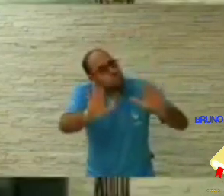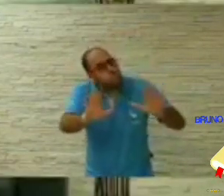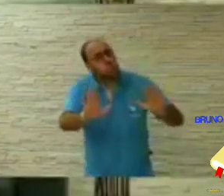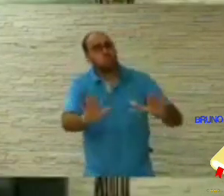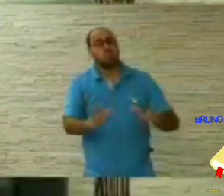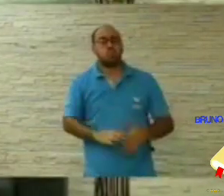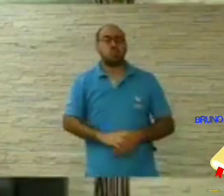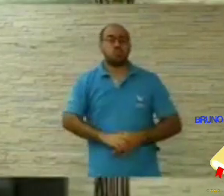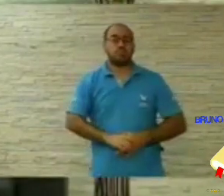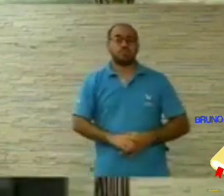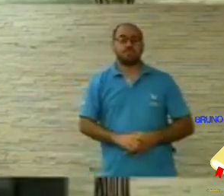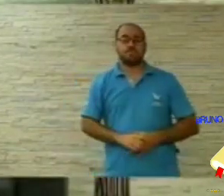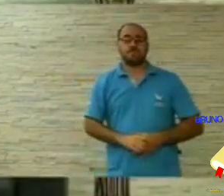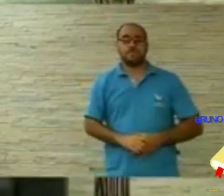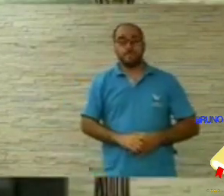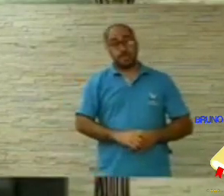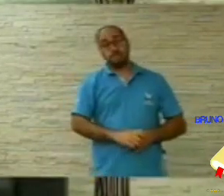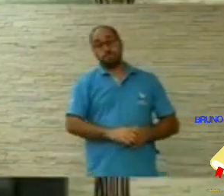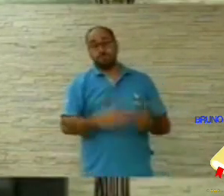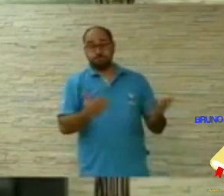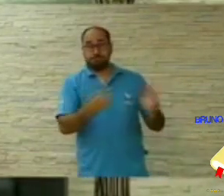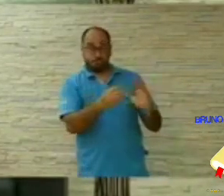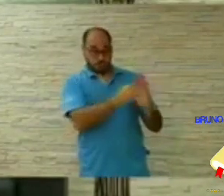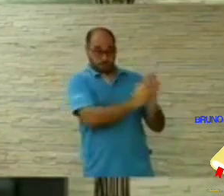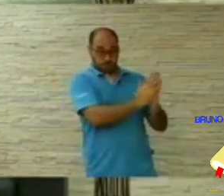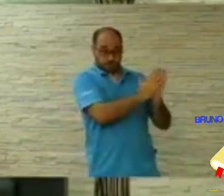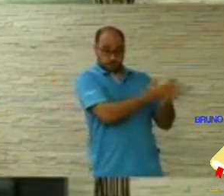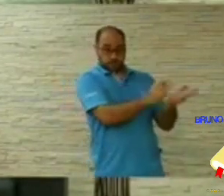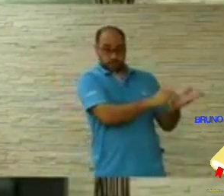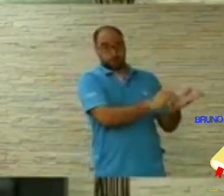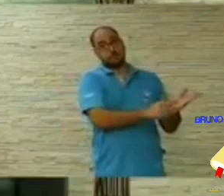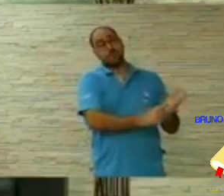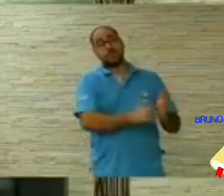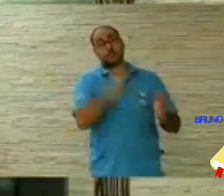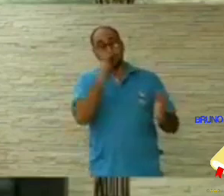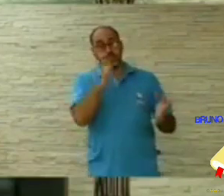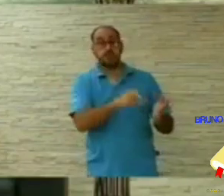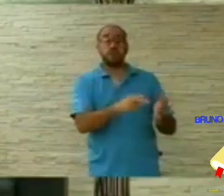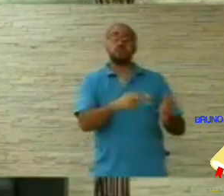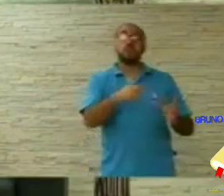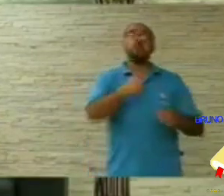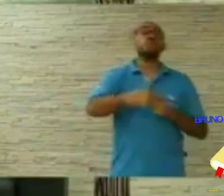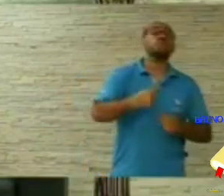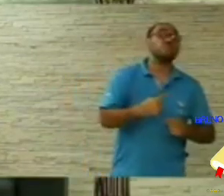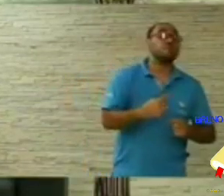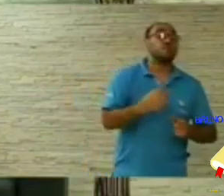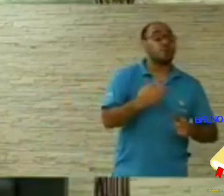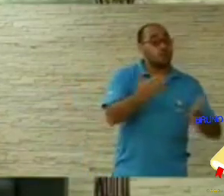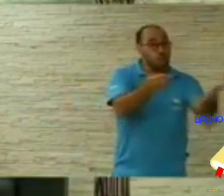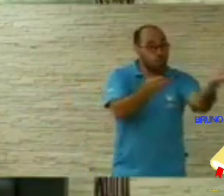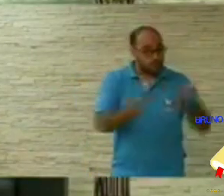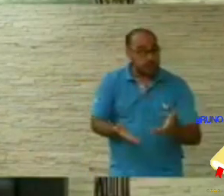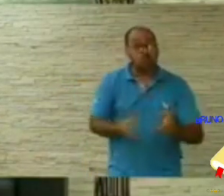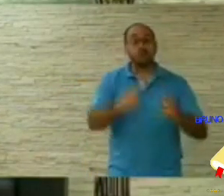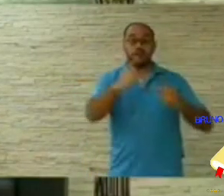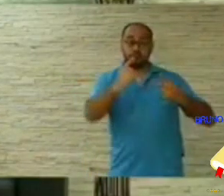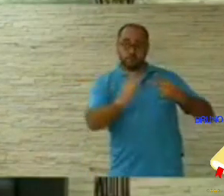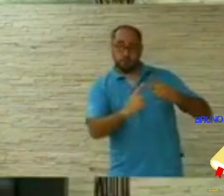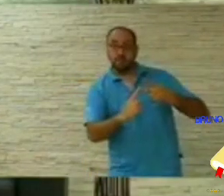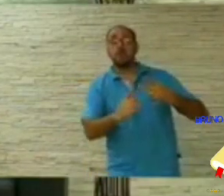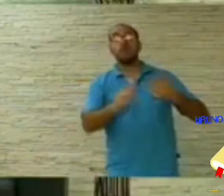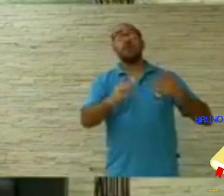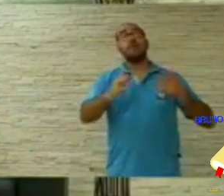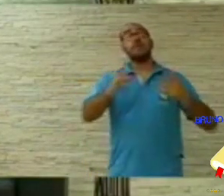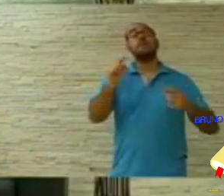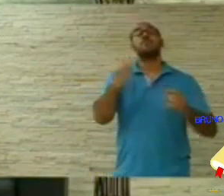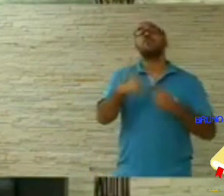aqui os motivos e as razões para adorar esse Deus. Agora, na terceira estrofe, apresenta para a gente o que esse